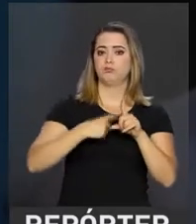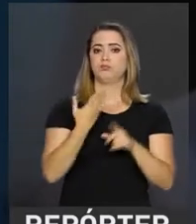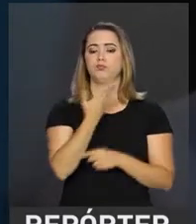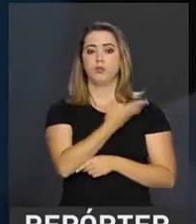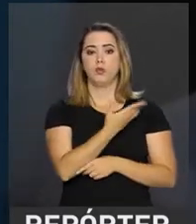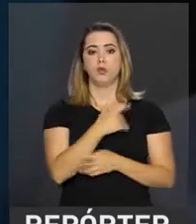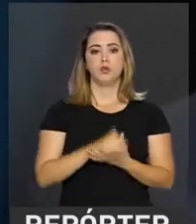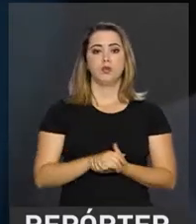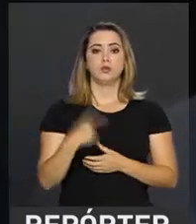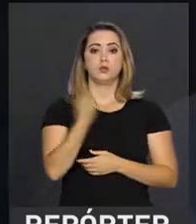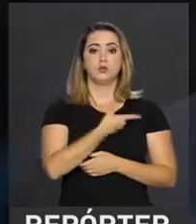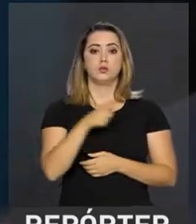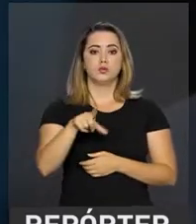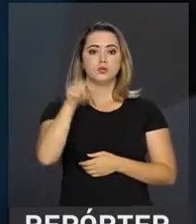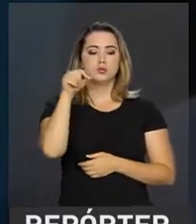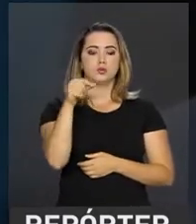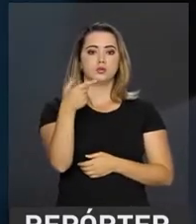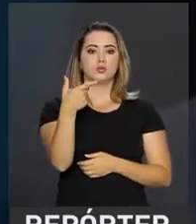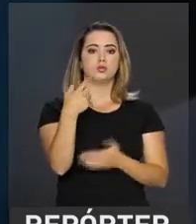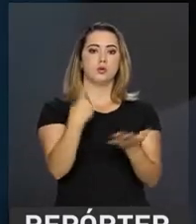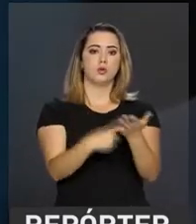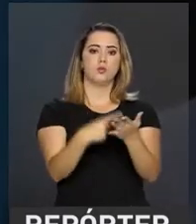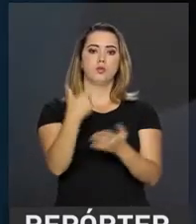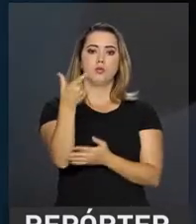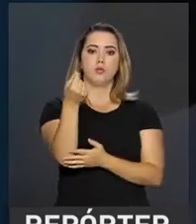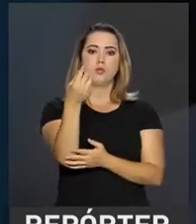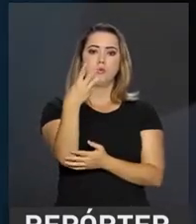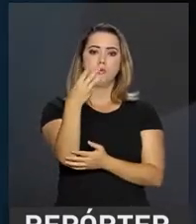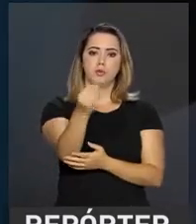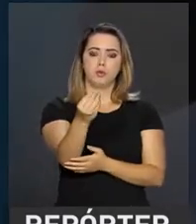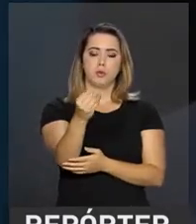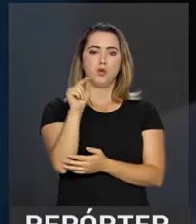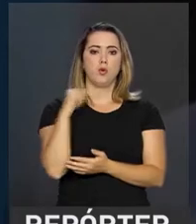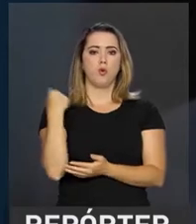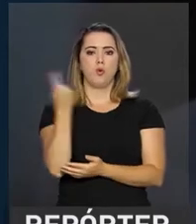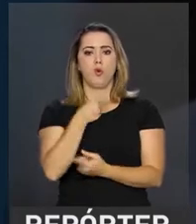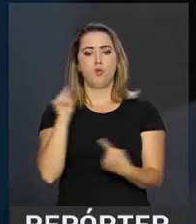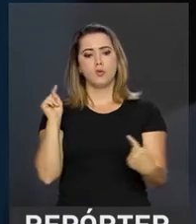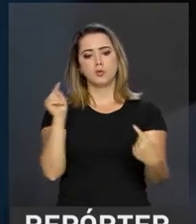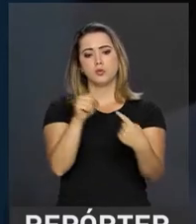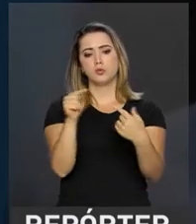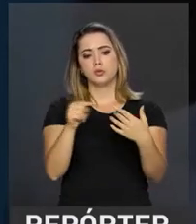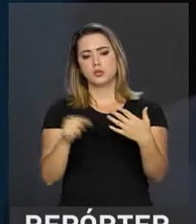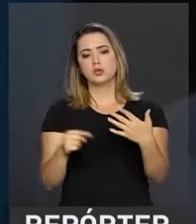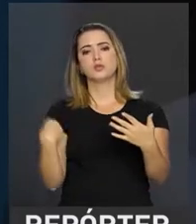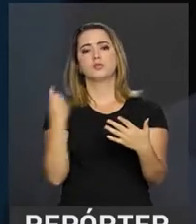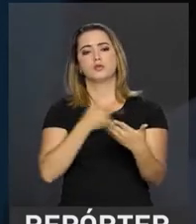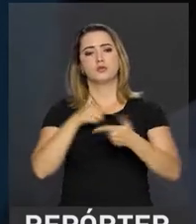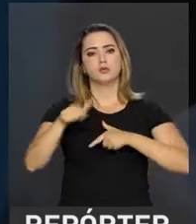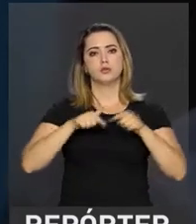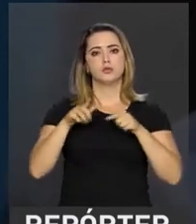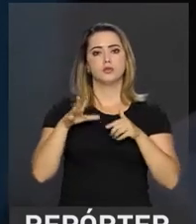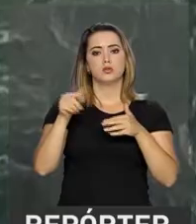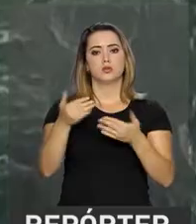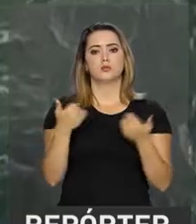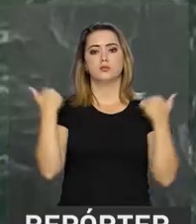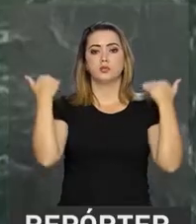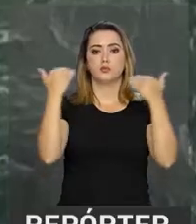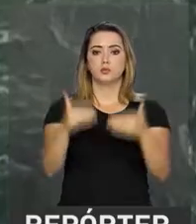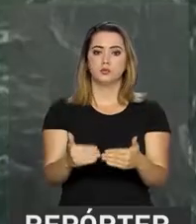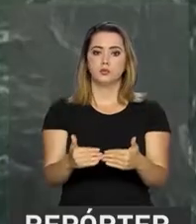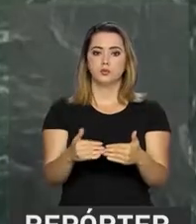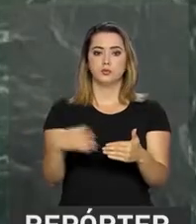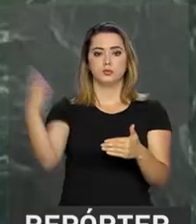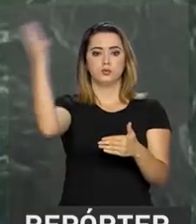Elegemos a Agenda 2030 como eixo de nossas atividades. Em todas as frentes,